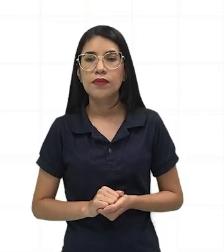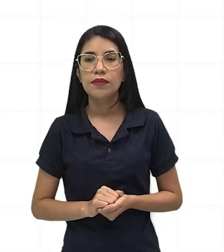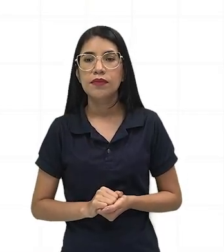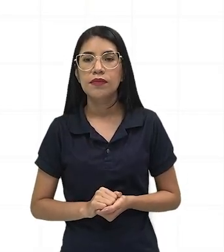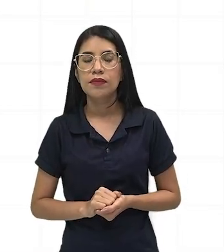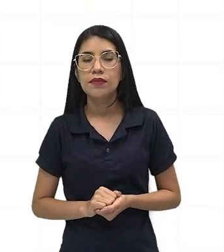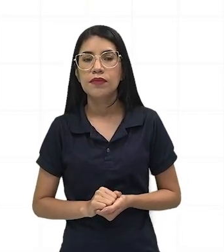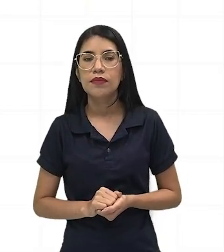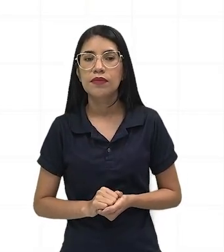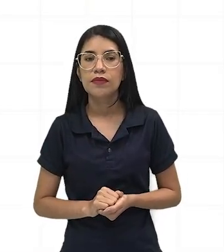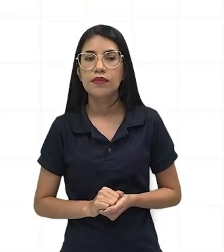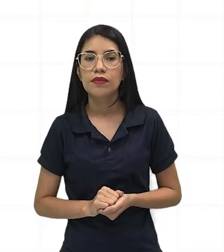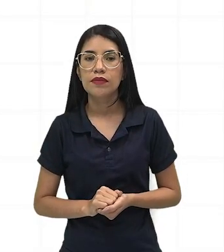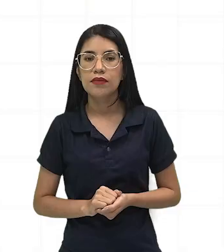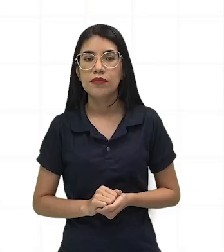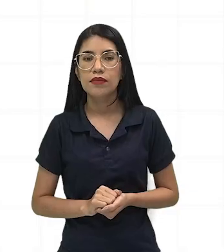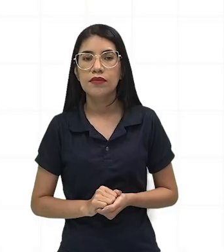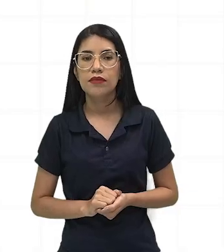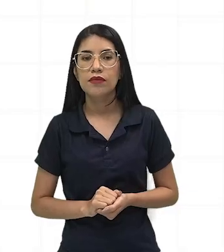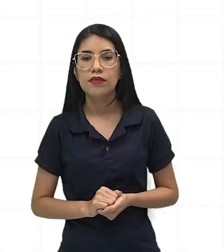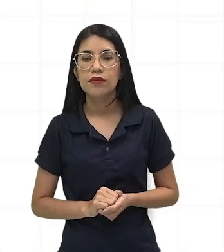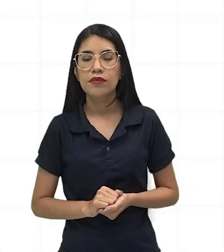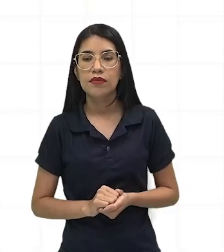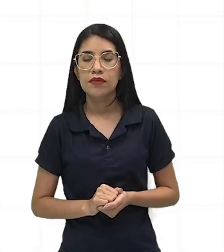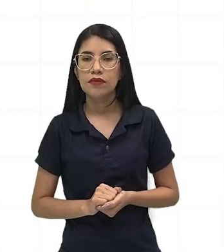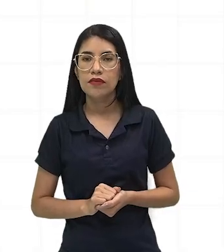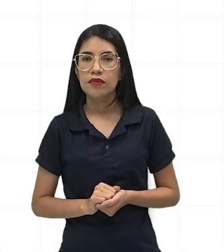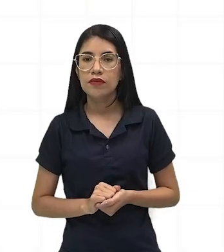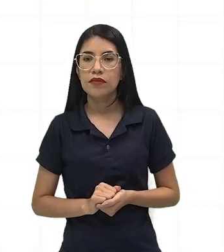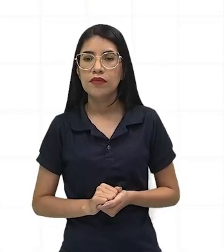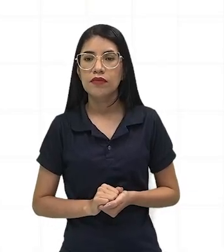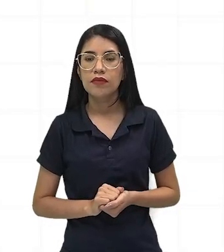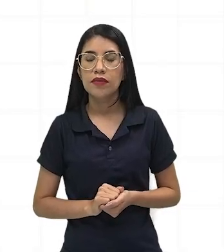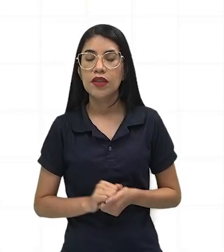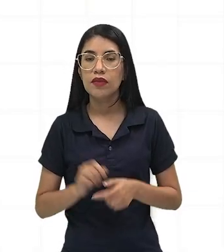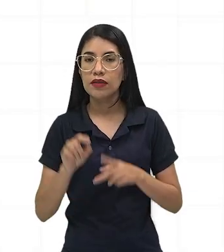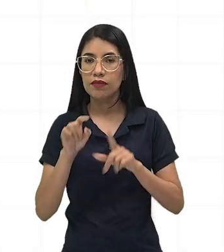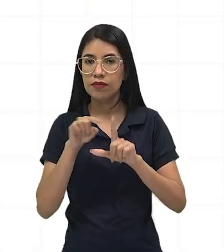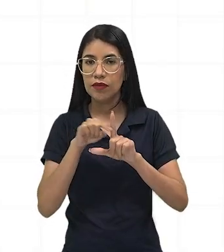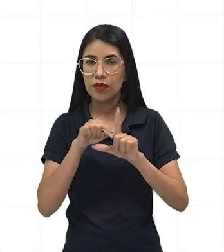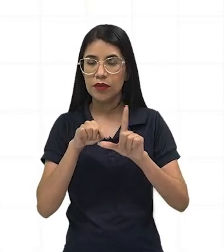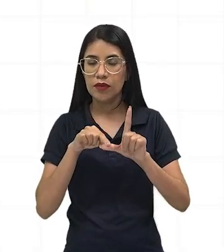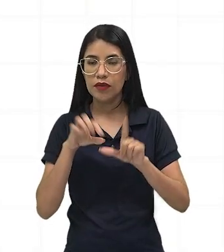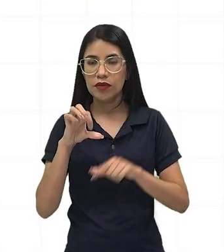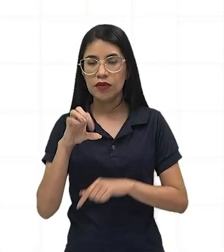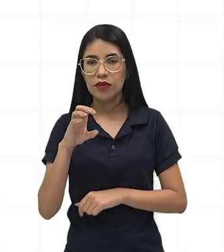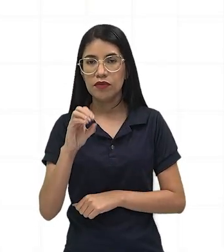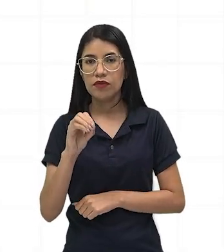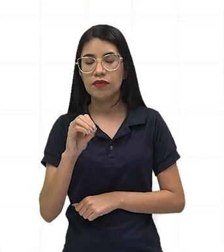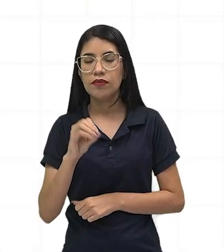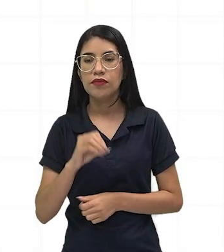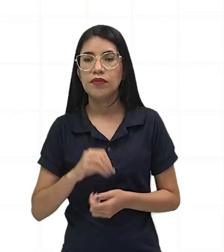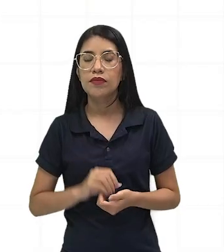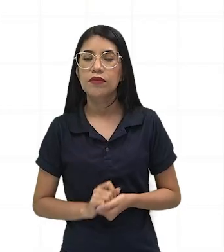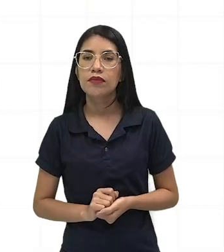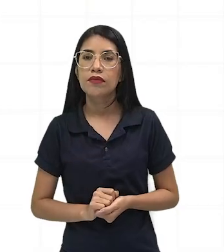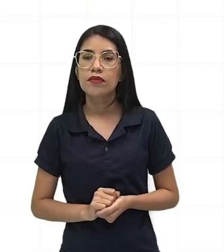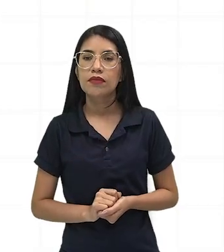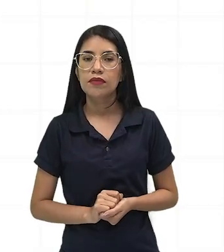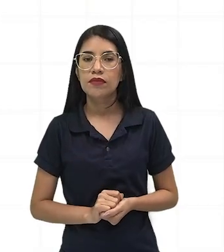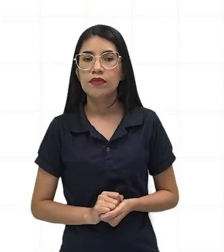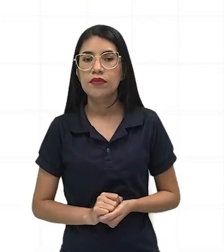graus, tá? Aqui, ó, sendo juntado, e aqui vai formar o nosso ângulo de 90 graus.